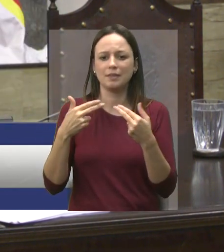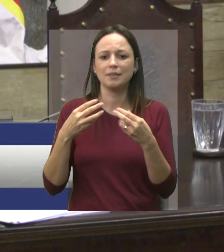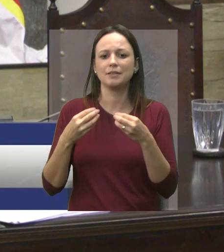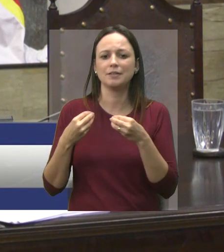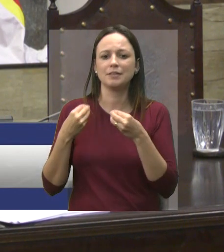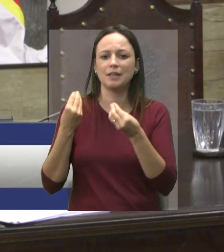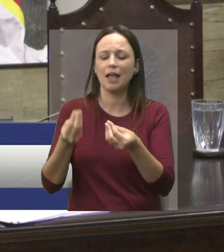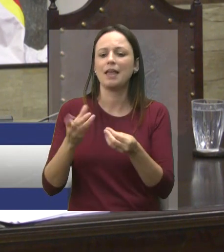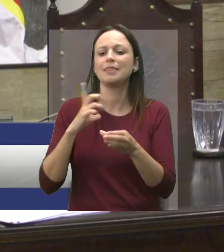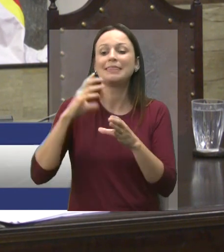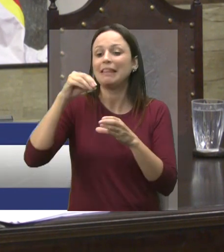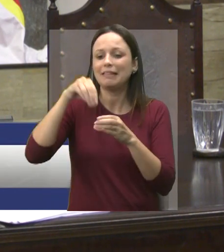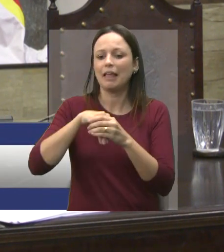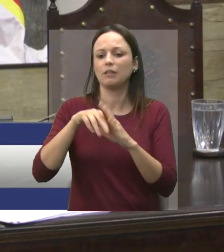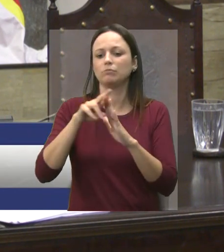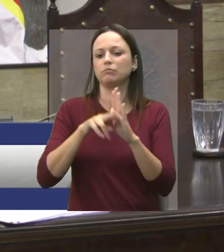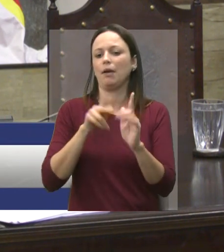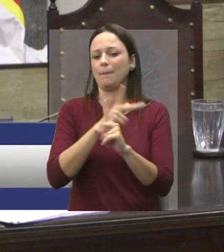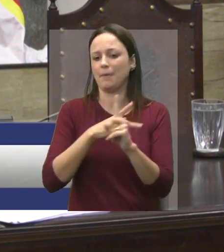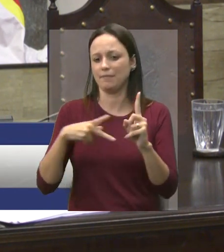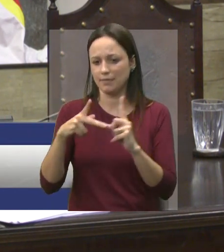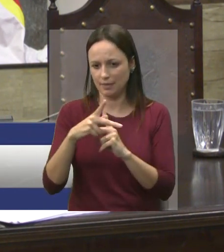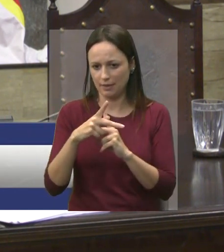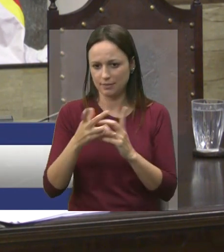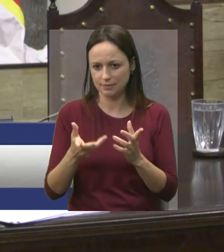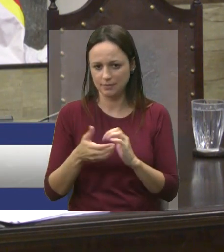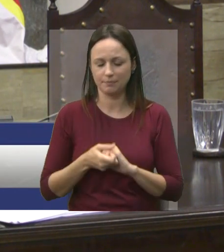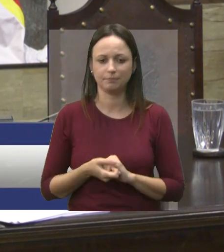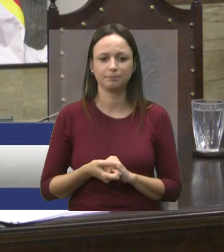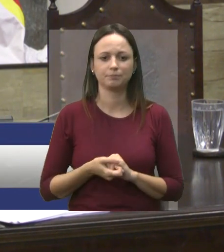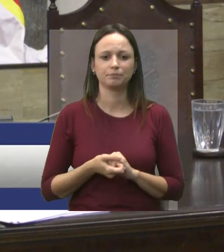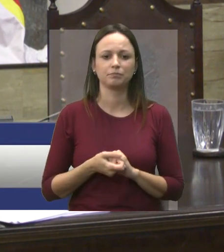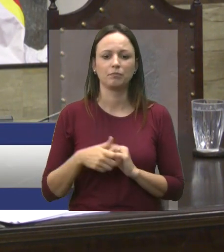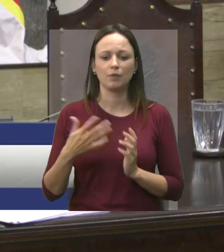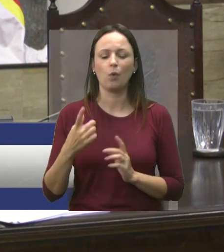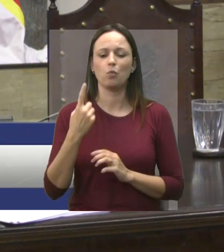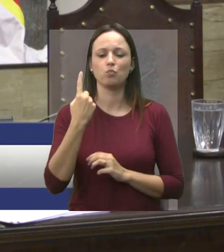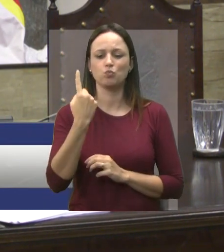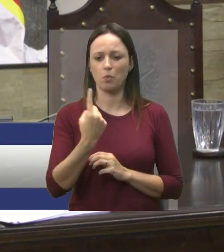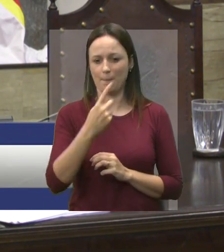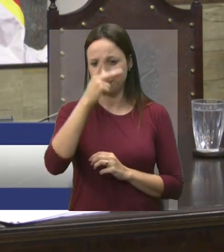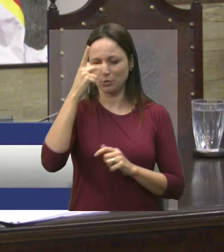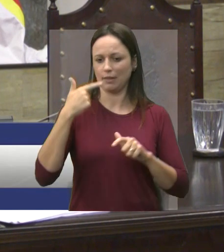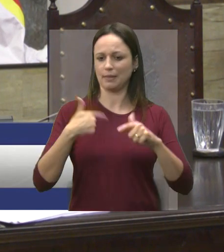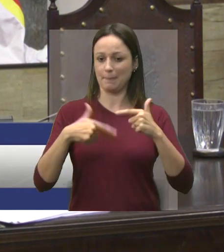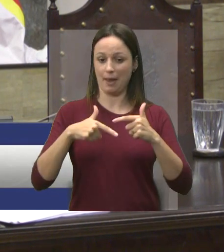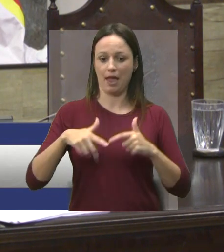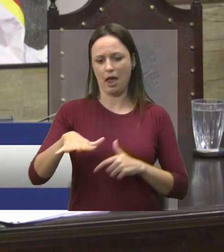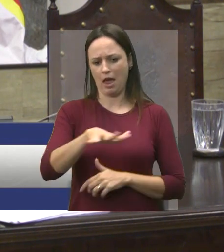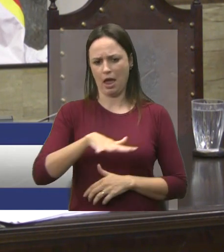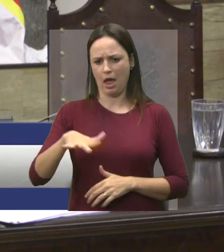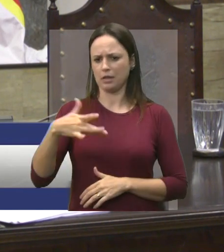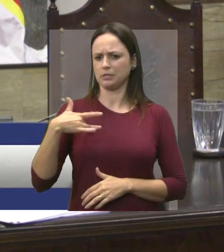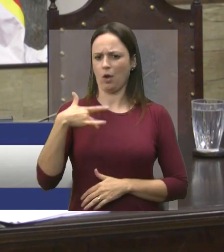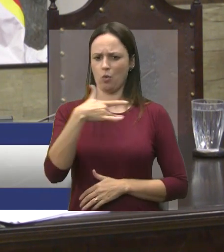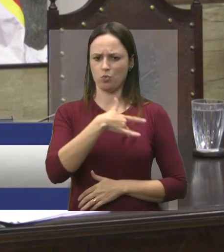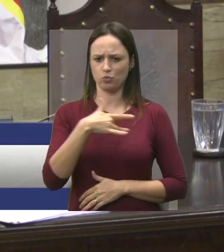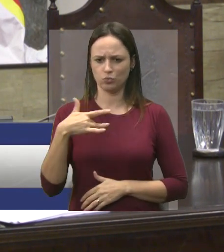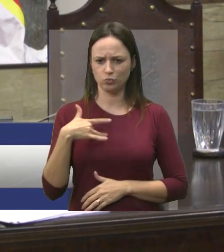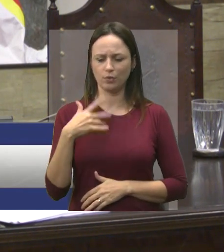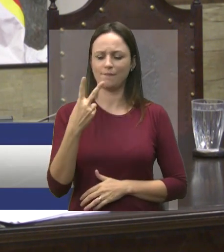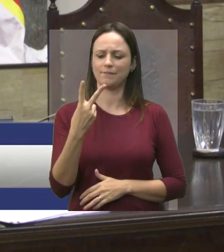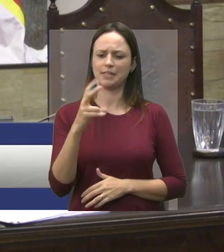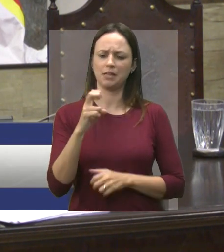fator previdenciário. Então, um trabalhador da área da saúde, depois de 25 anos